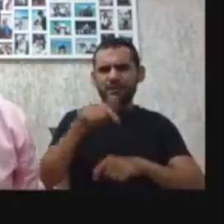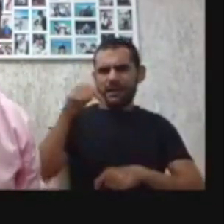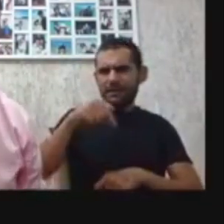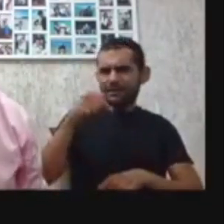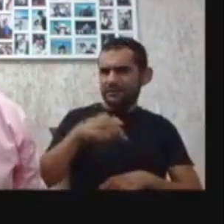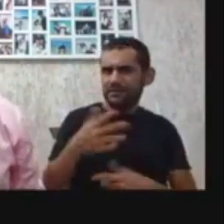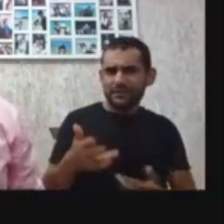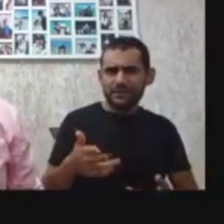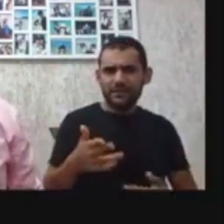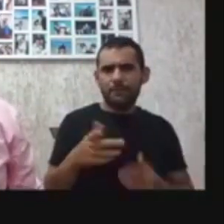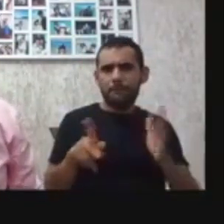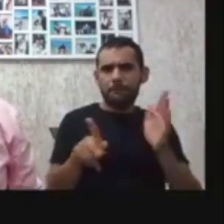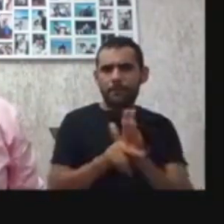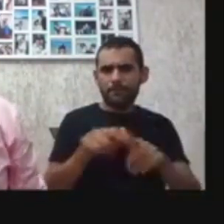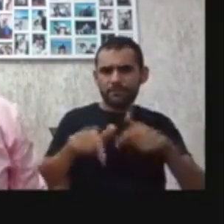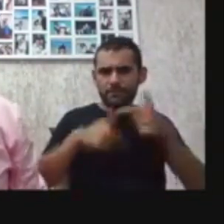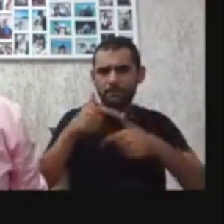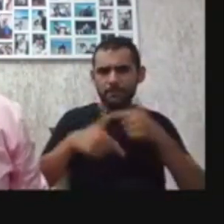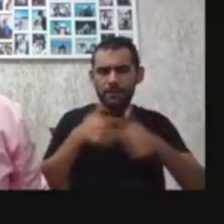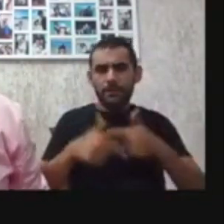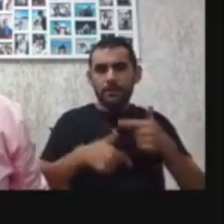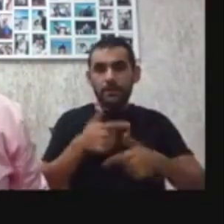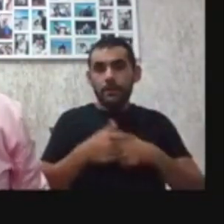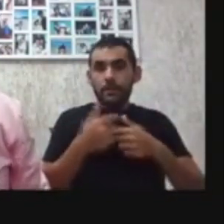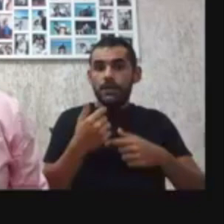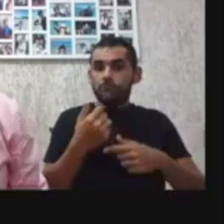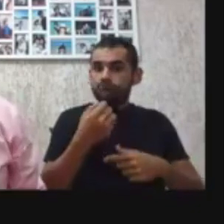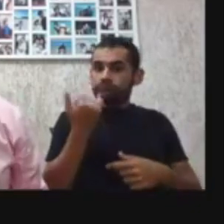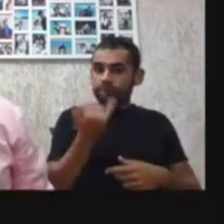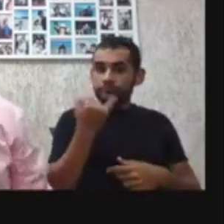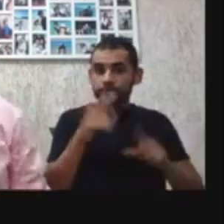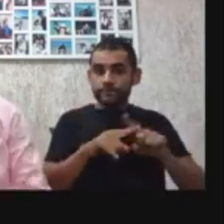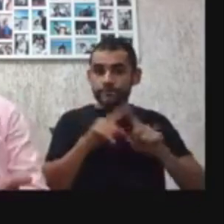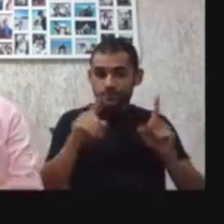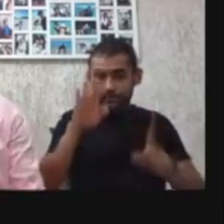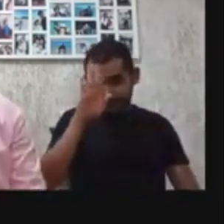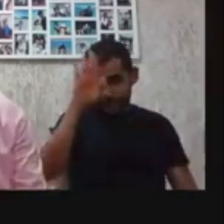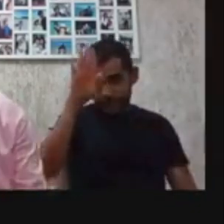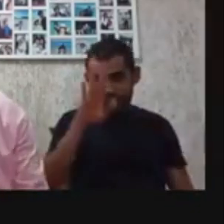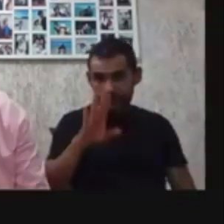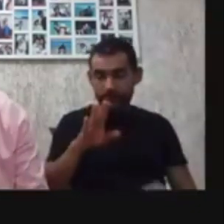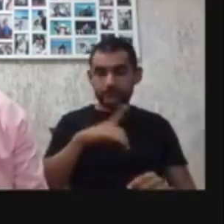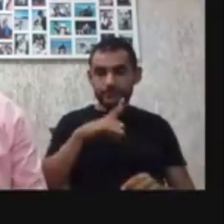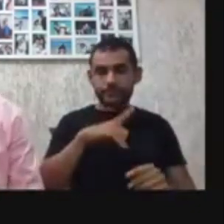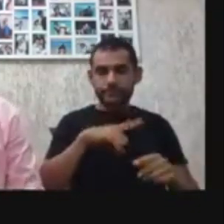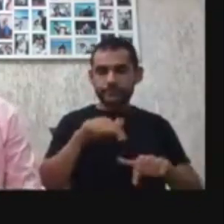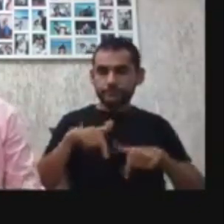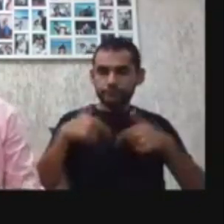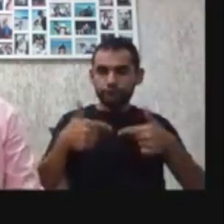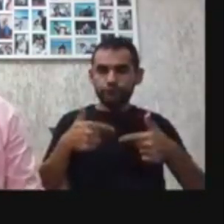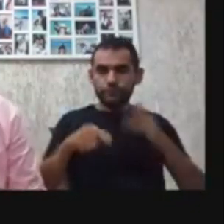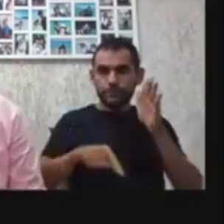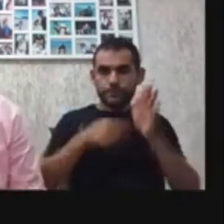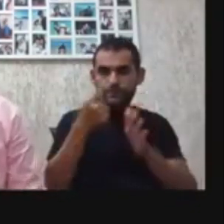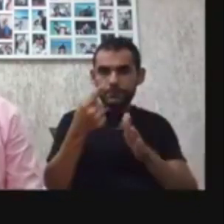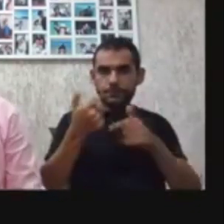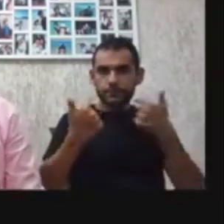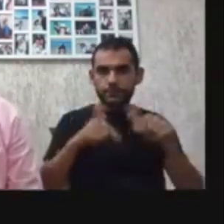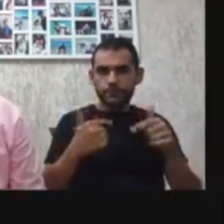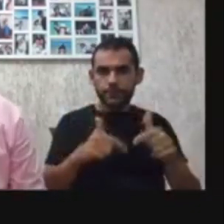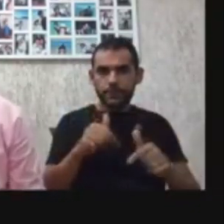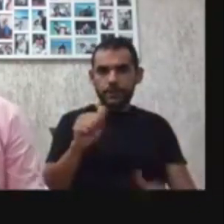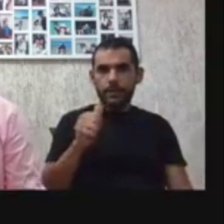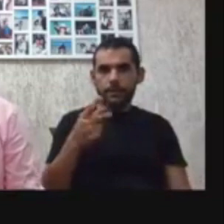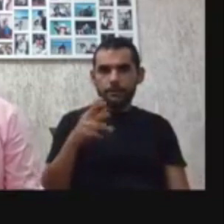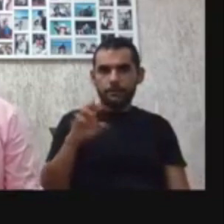A manutenção do emprego, o emprego rotativo gera, é muito importante, mas principalmente precisava ter lá uma atuação do primeiro emprego, do